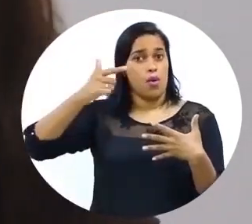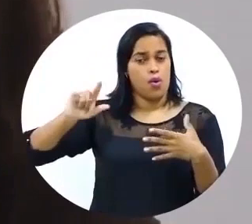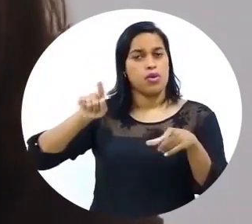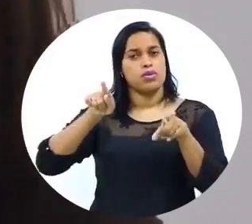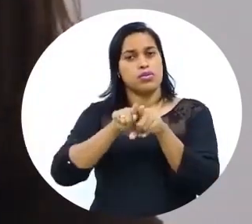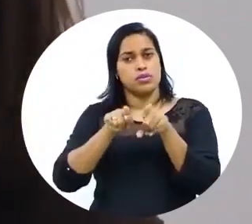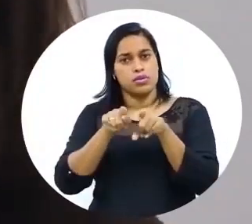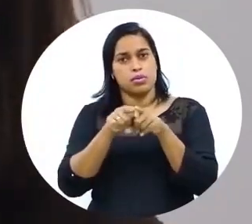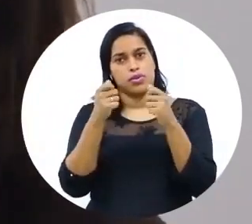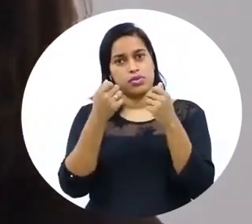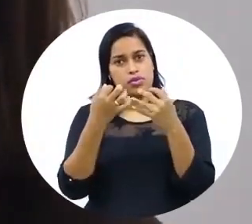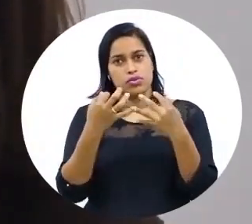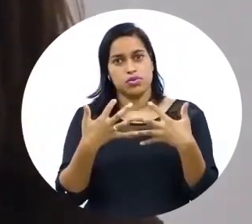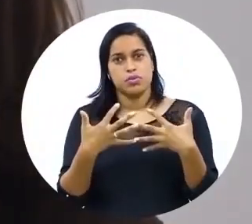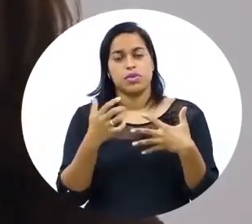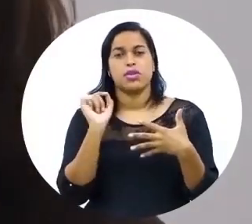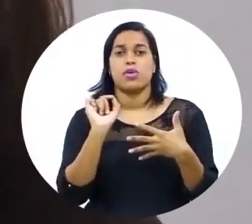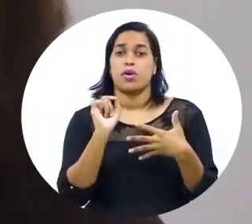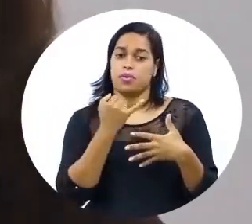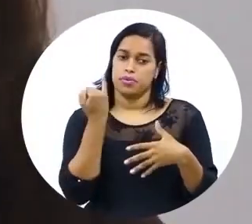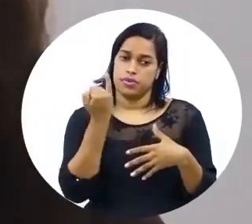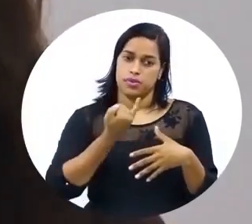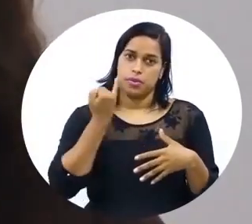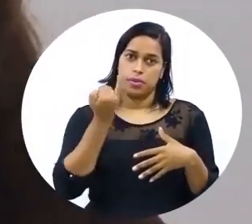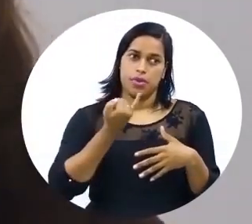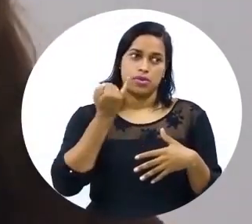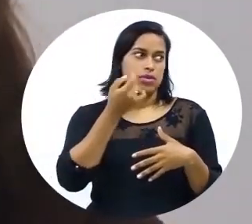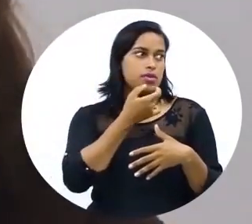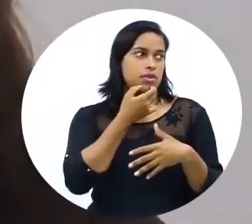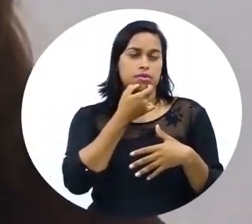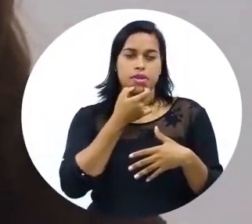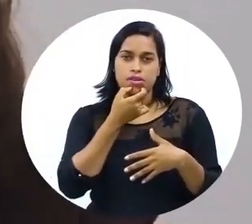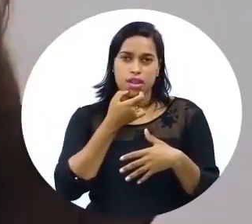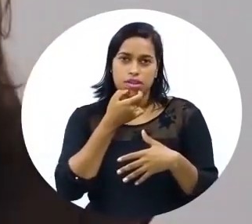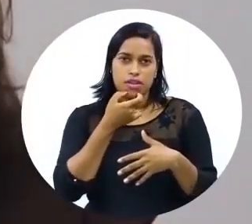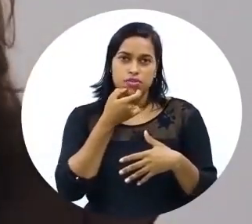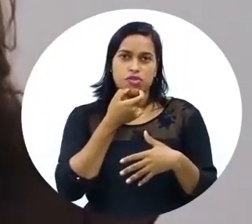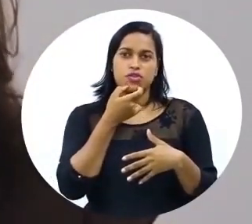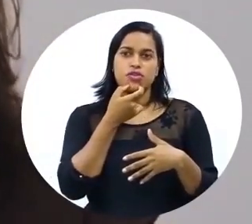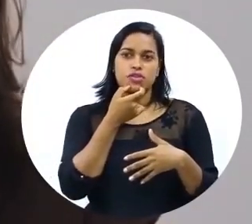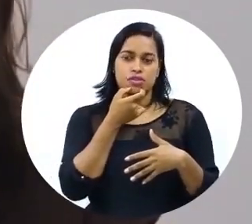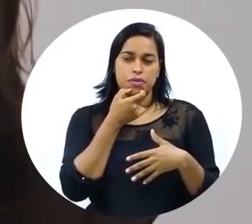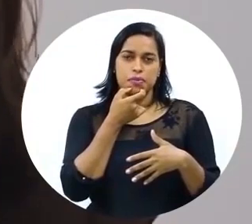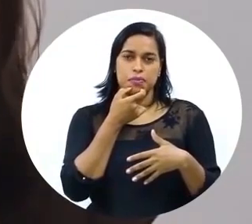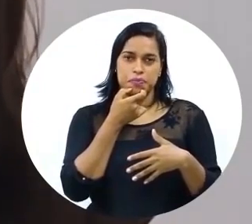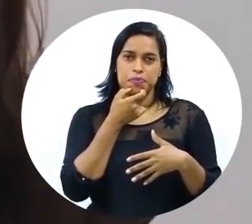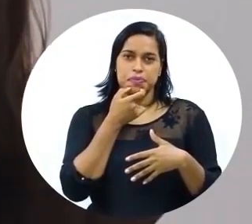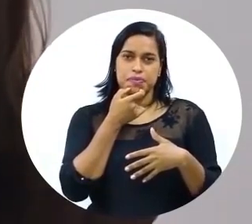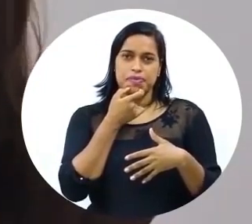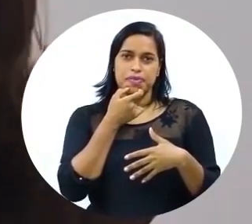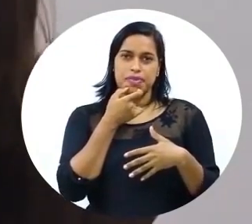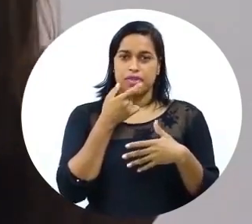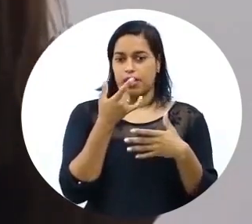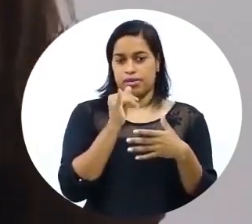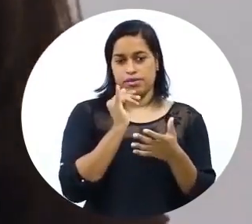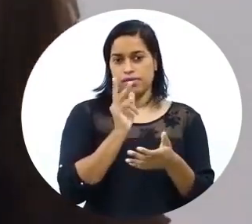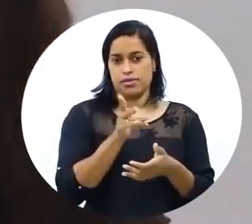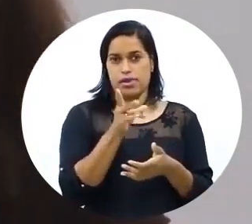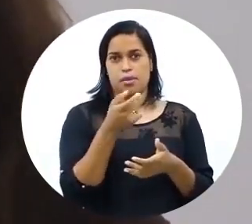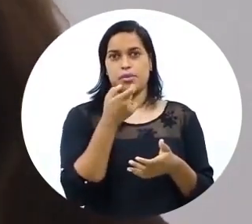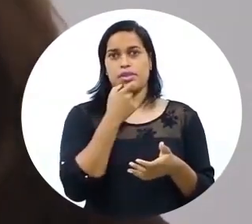eu não comentei, que é bem importante também, é o famoso inglês. Né? As pessoas têm uma mania de colocar